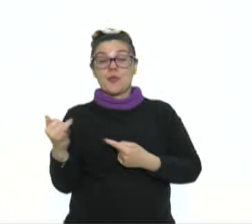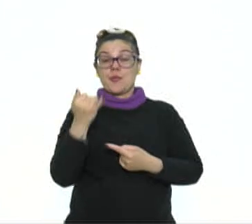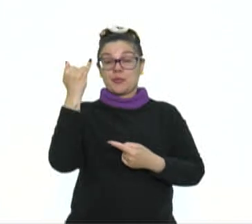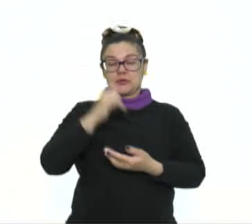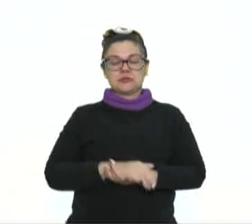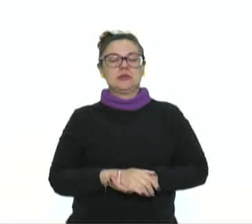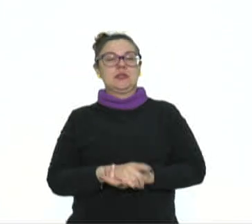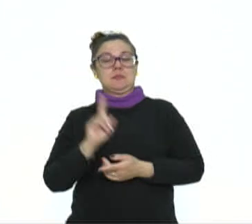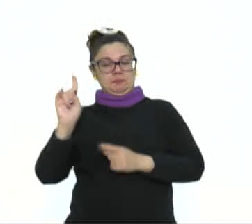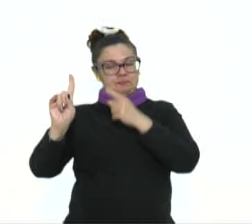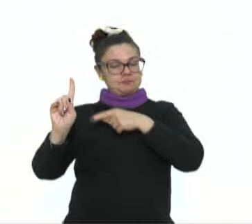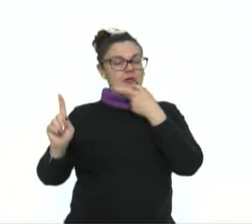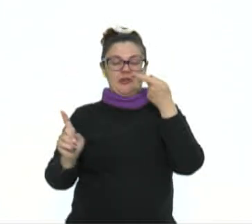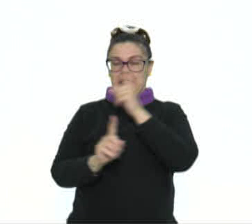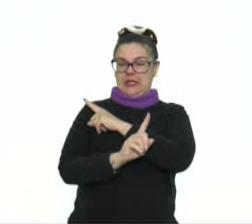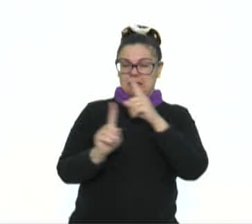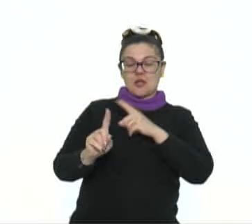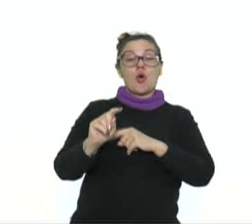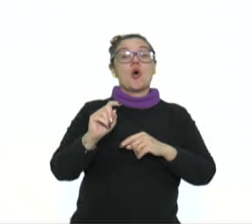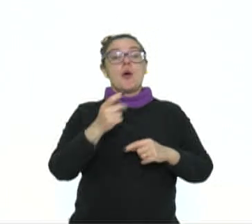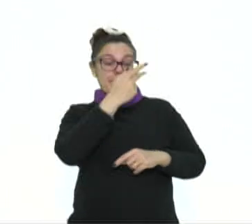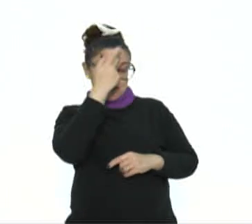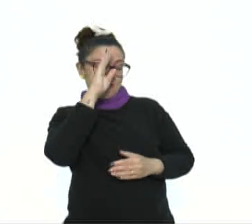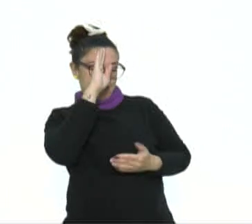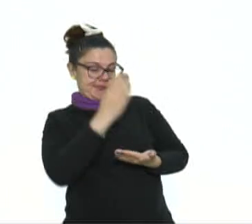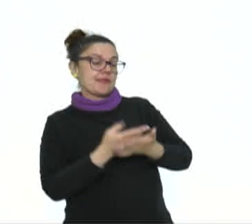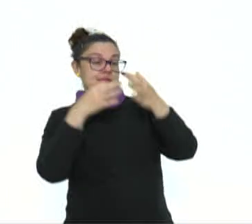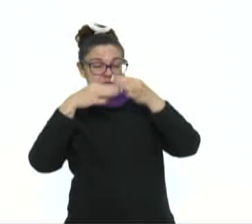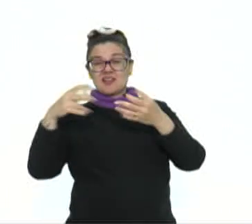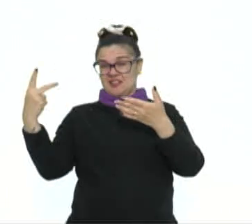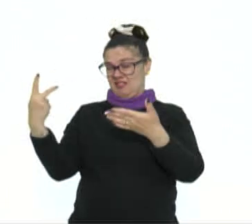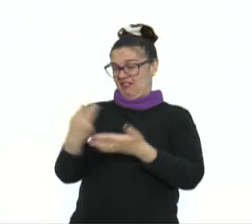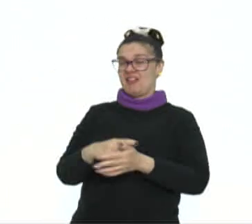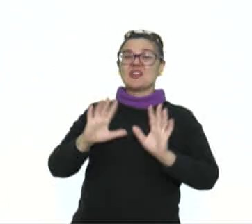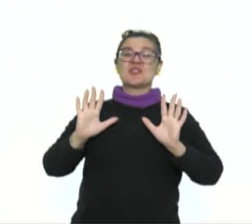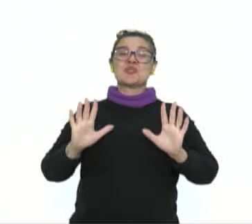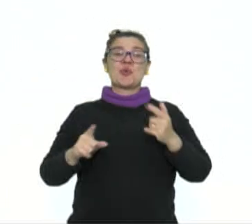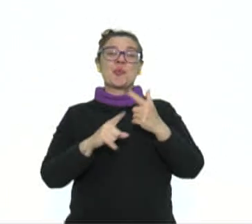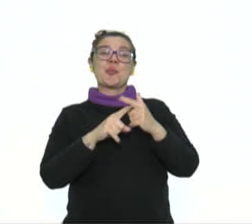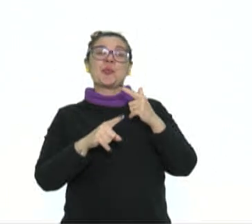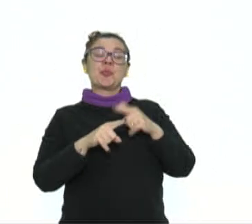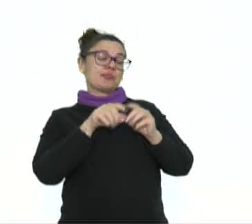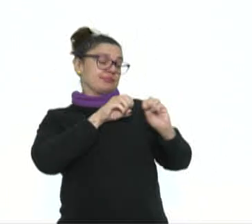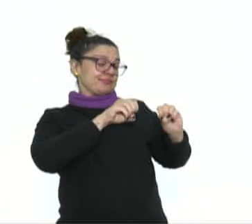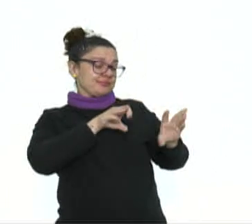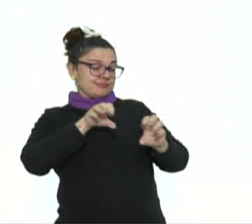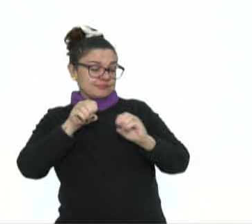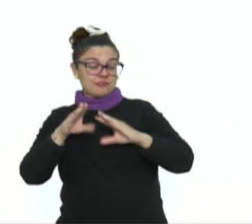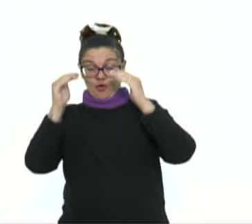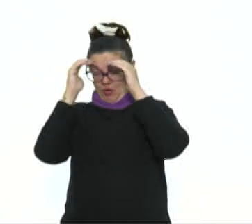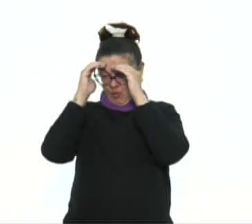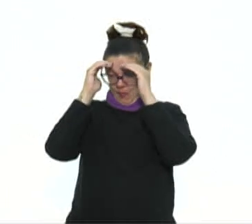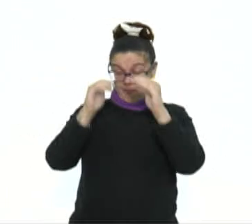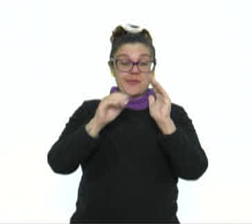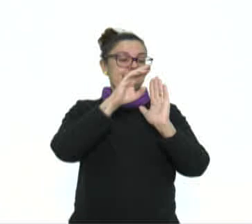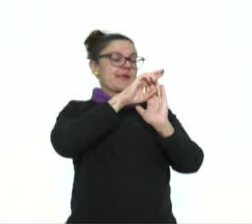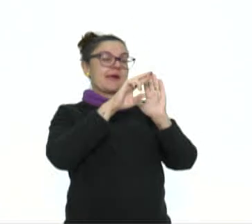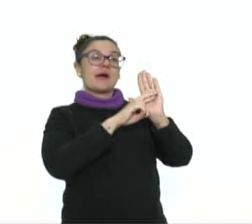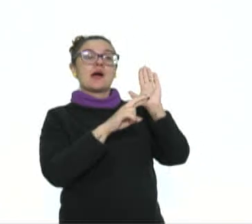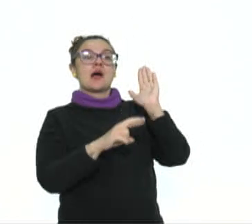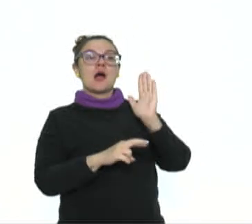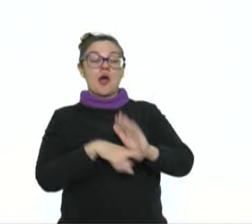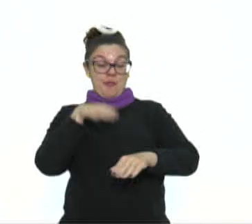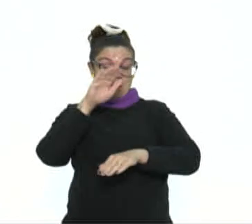seu entender, as pessoas acreditavam no certo e no errado, apenas por terem sido ensinadas a obedecer regras da